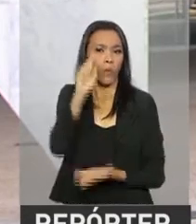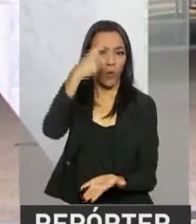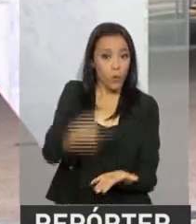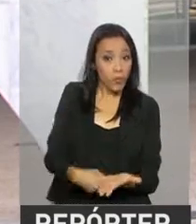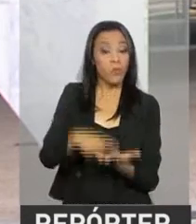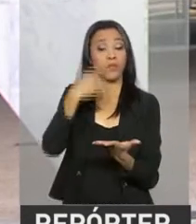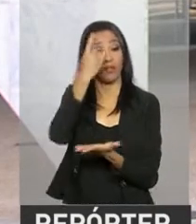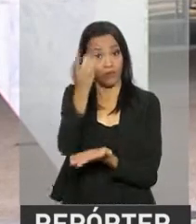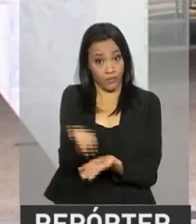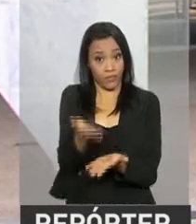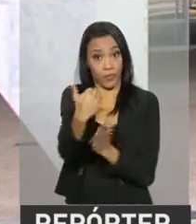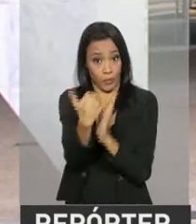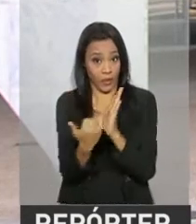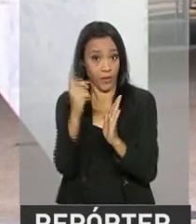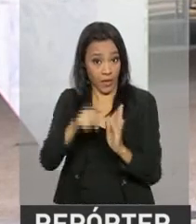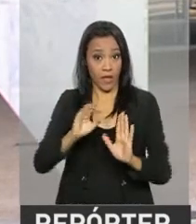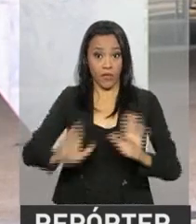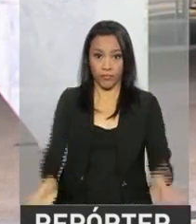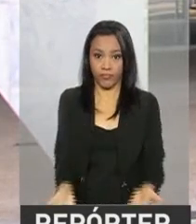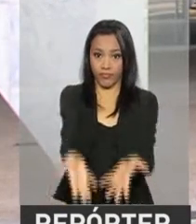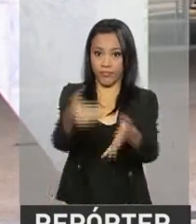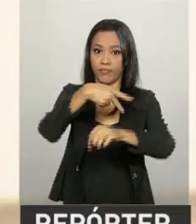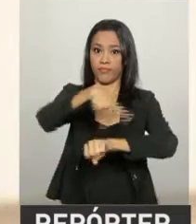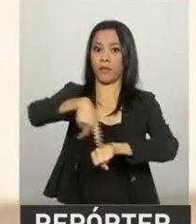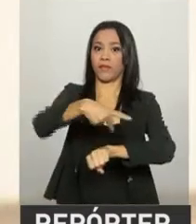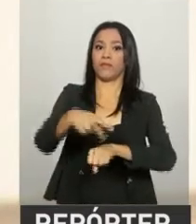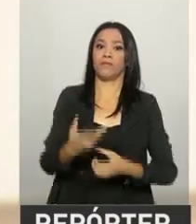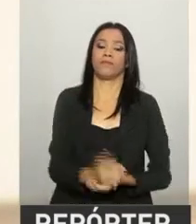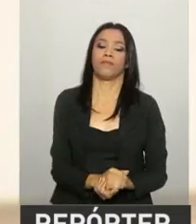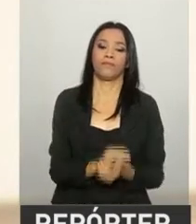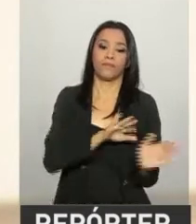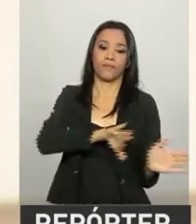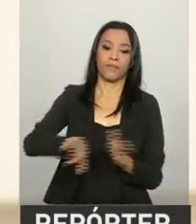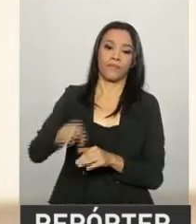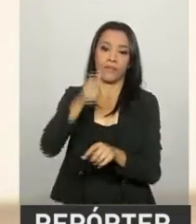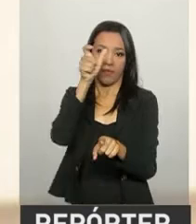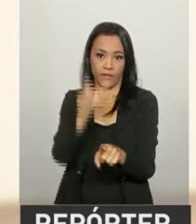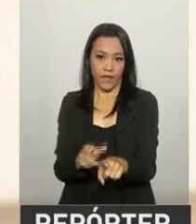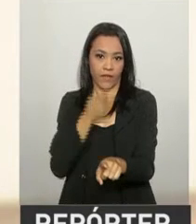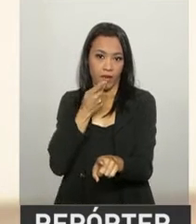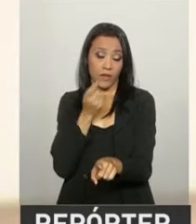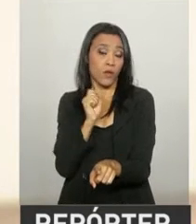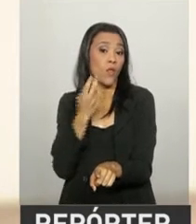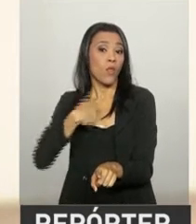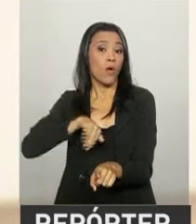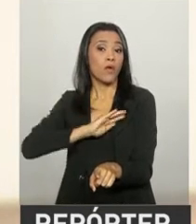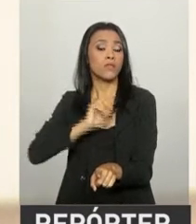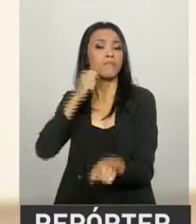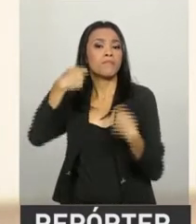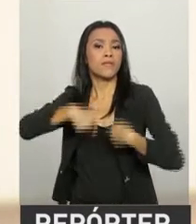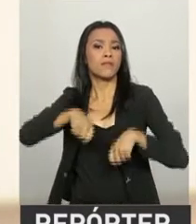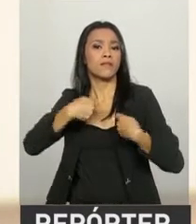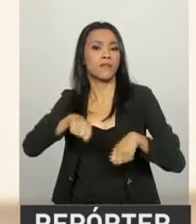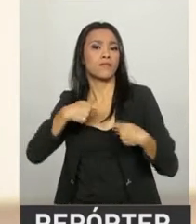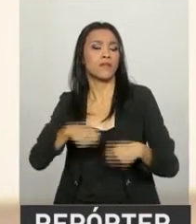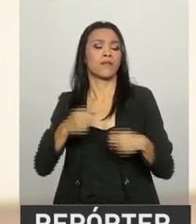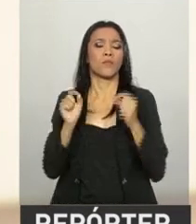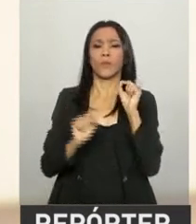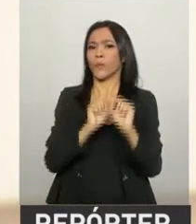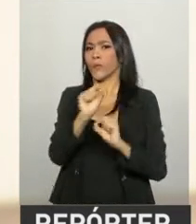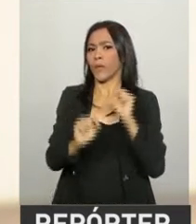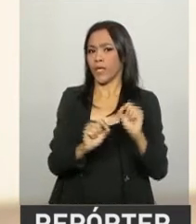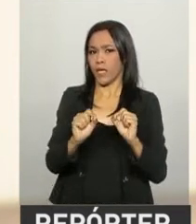é com o crescimento do país. Nós precisamos restabelecer a imagem do país como um